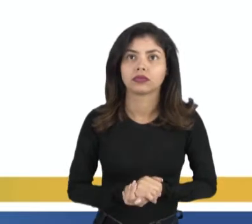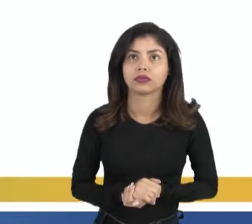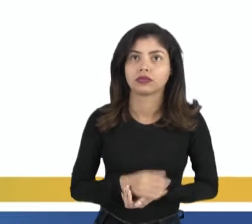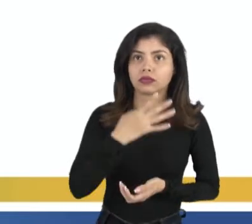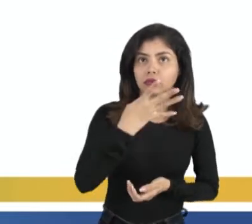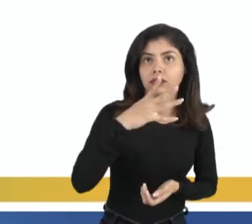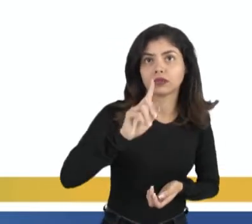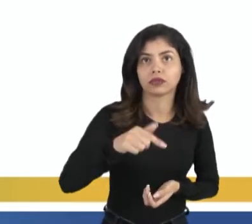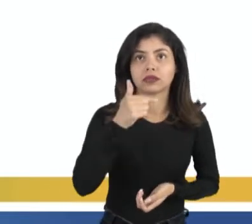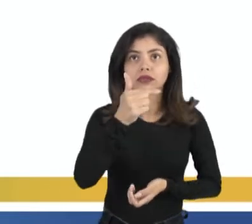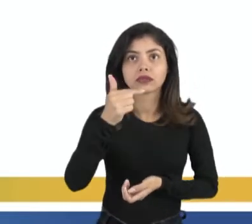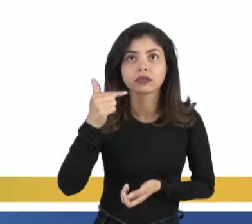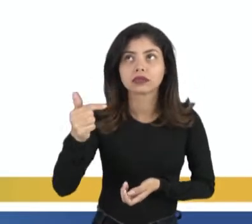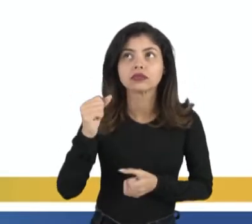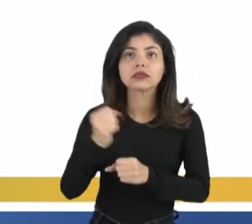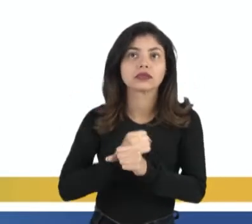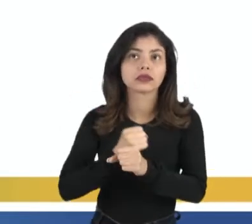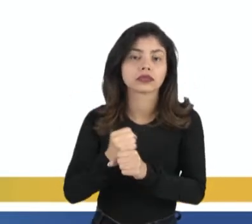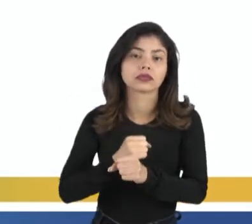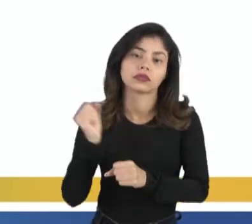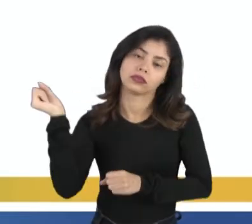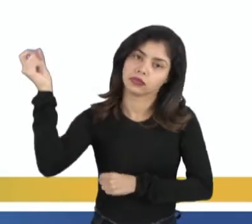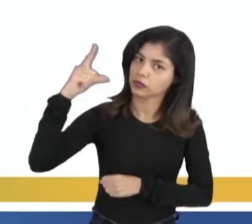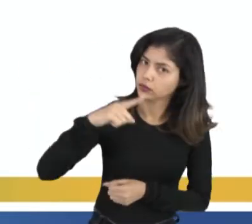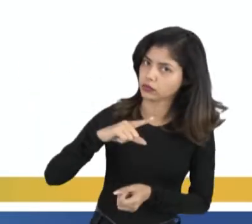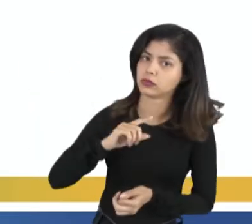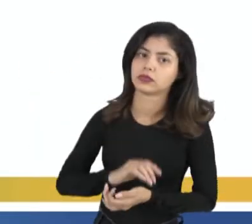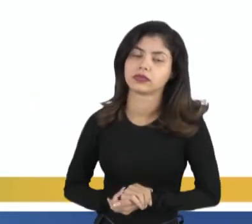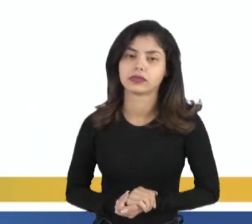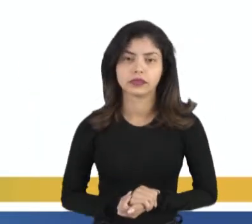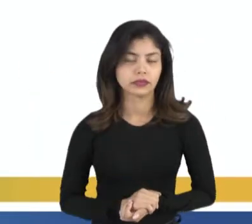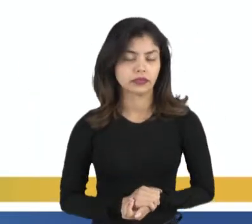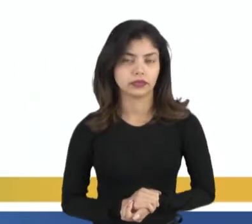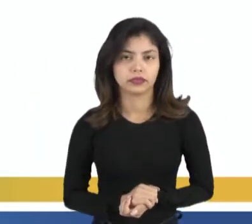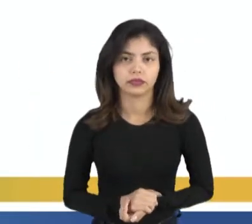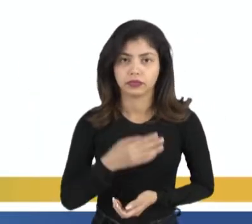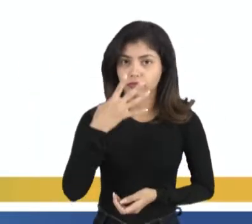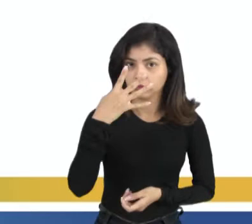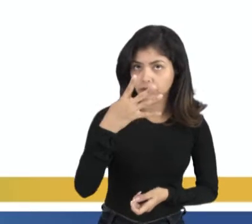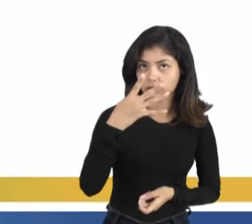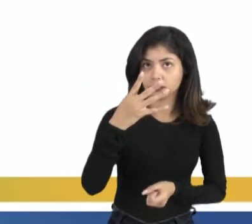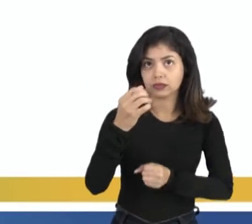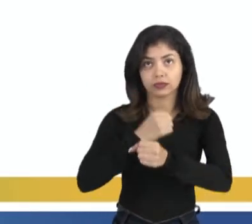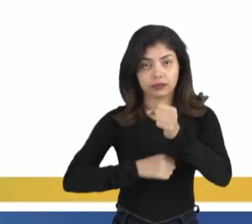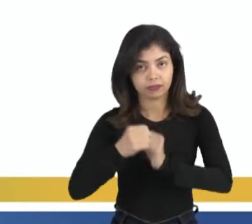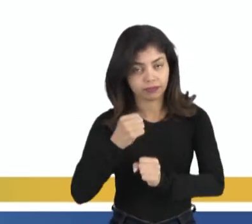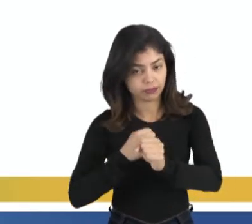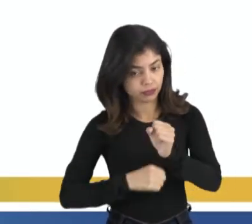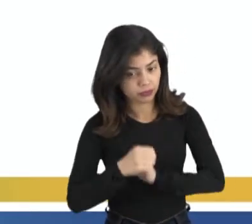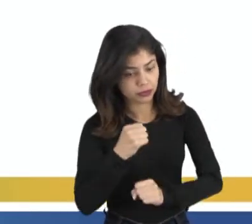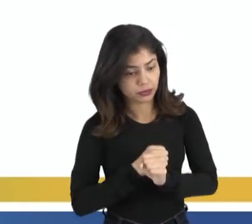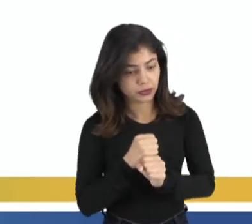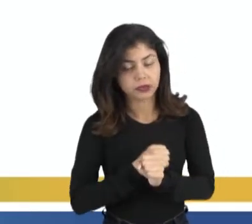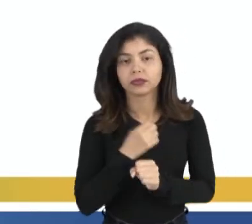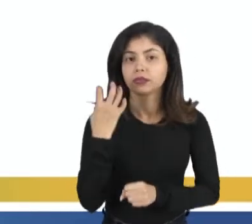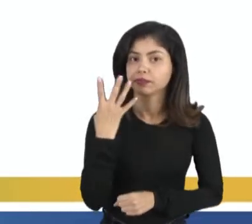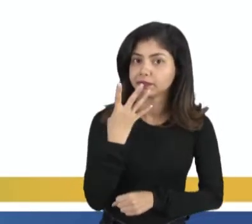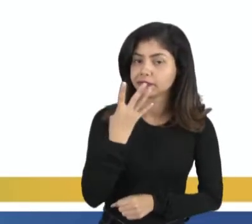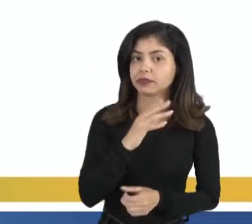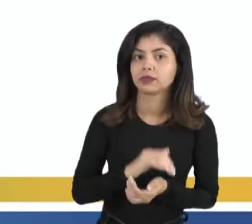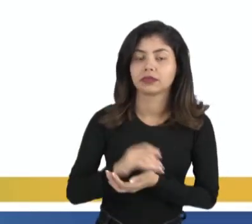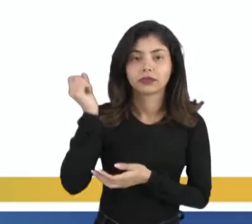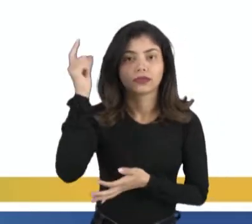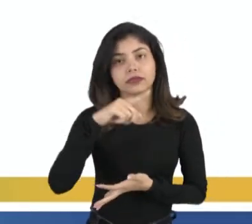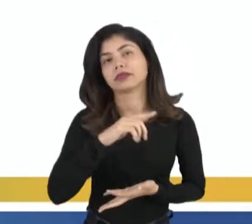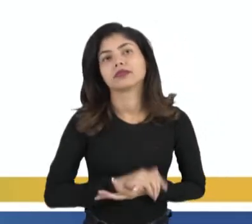lado né 4,22 anos 24 anos luz que só aproximadamente aí quatro anos-luz